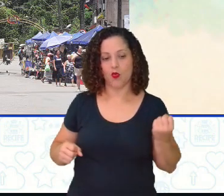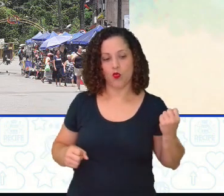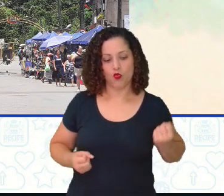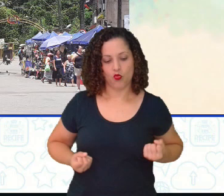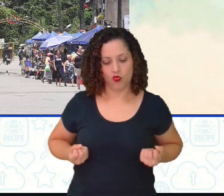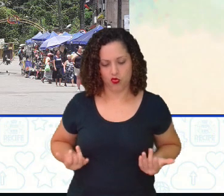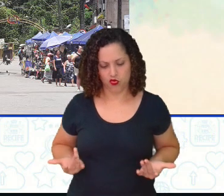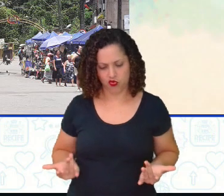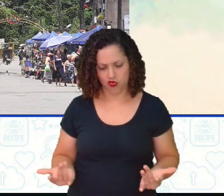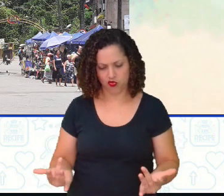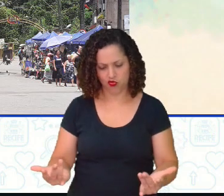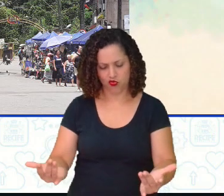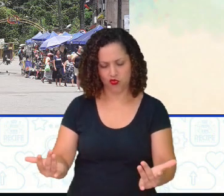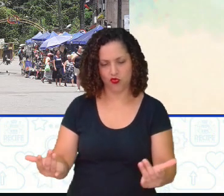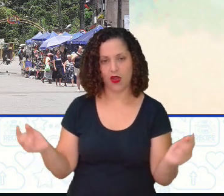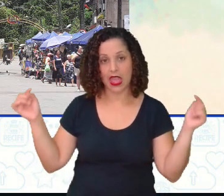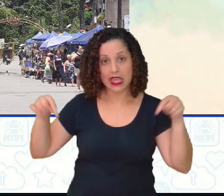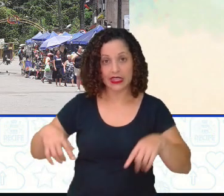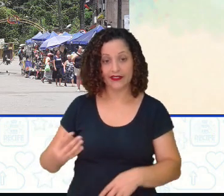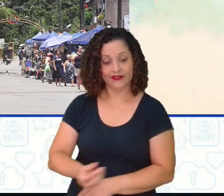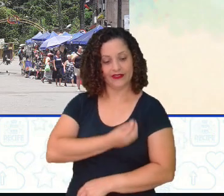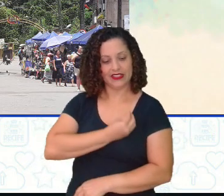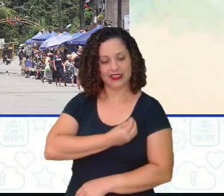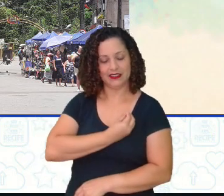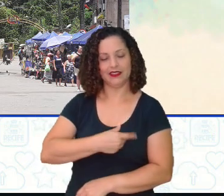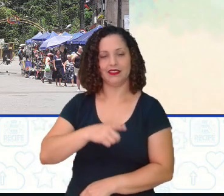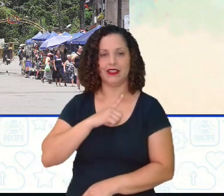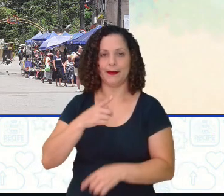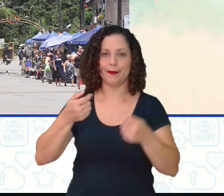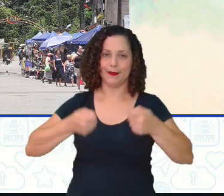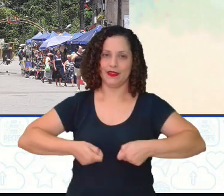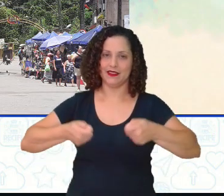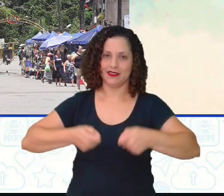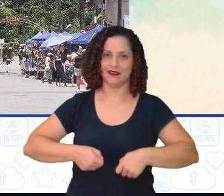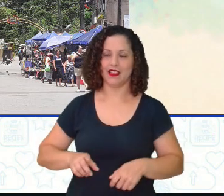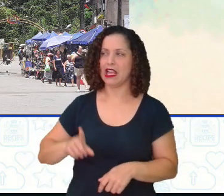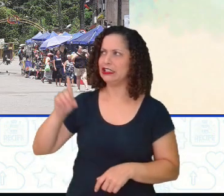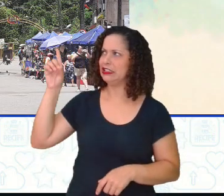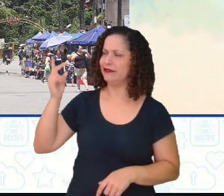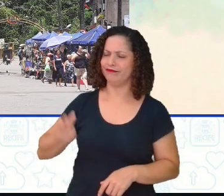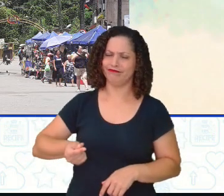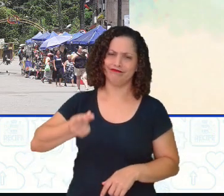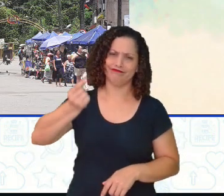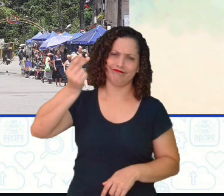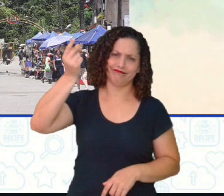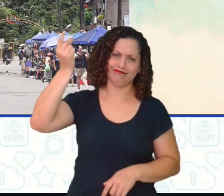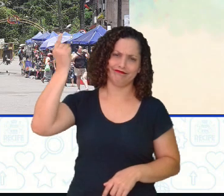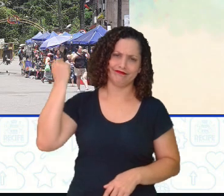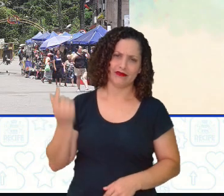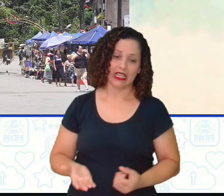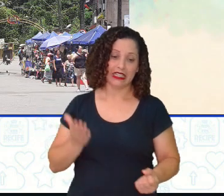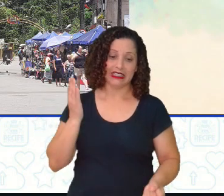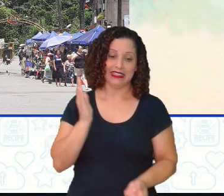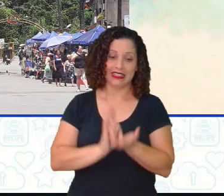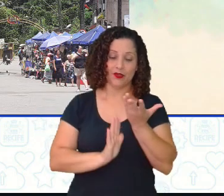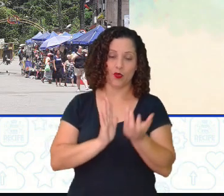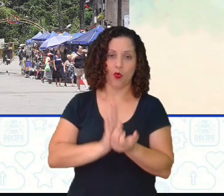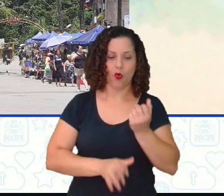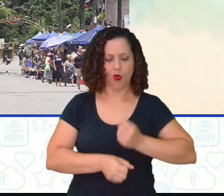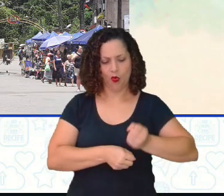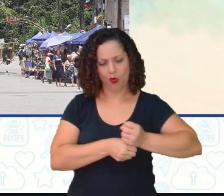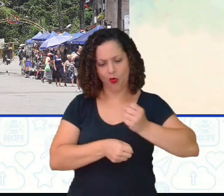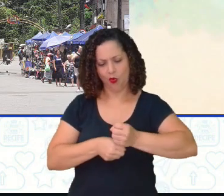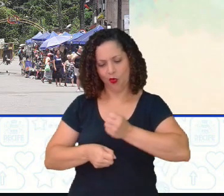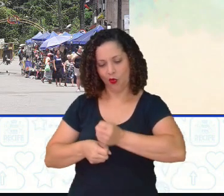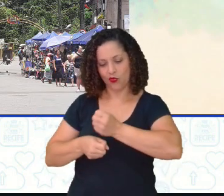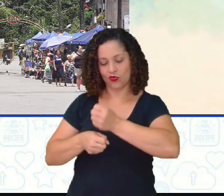como um monumento vivo. Então, aí, na época que ele construiu essa praça, projetou essa praça, tinha algumas